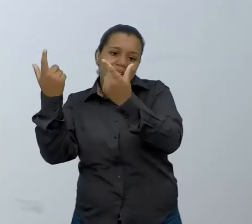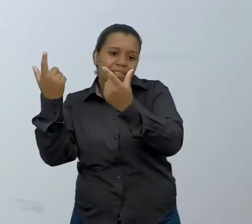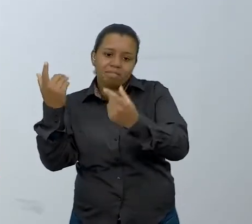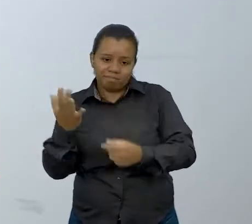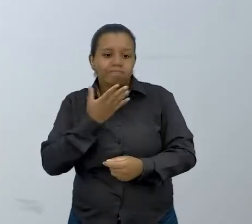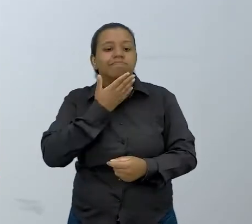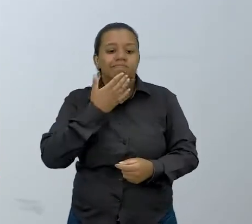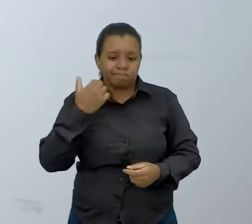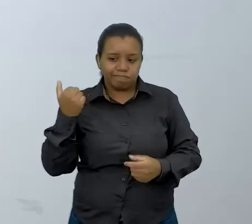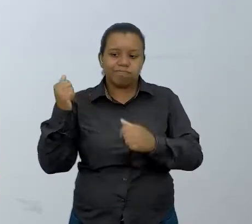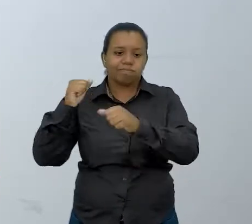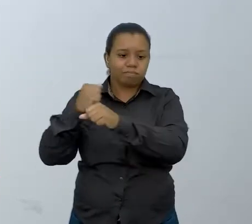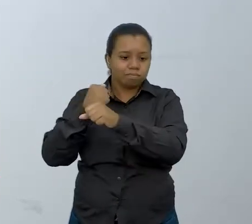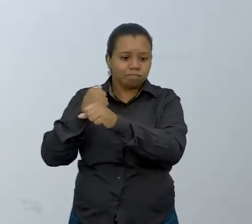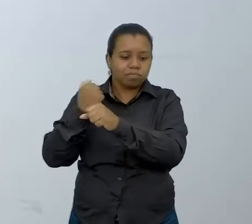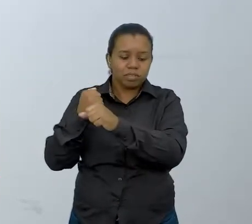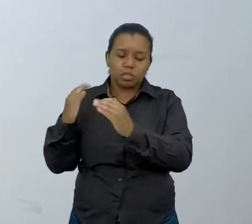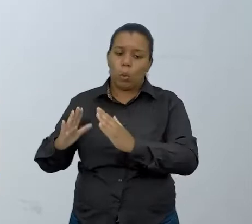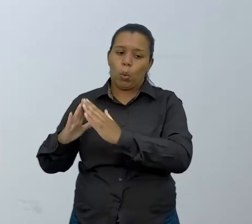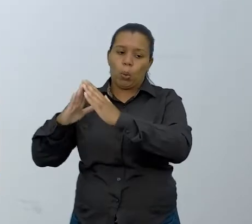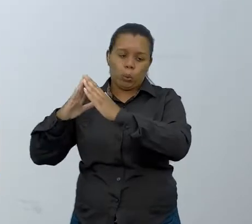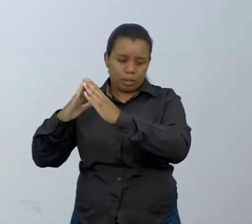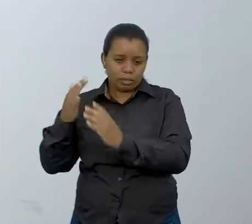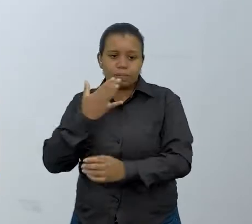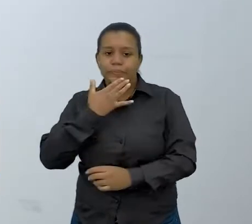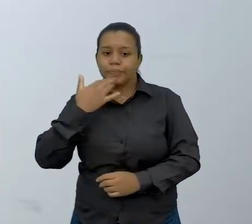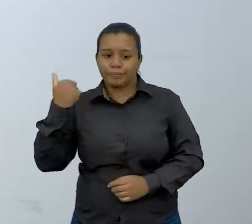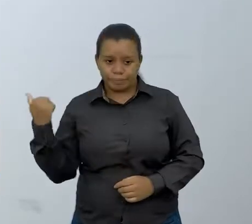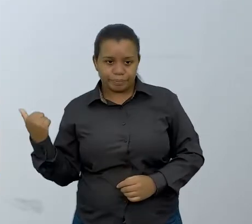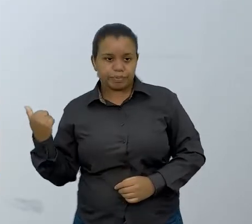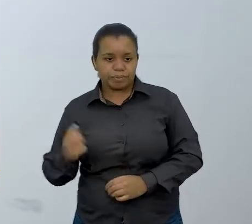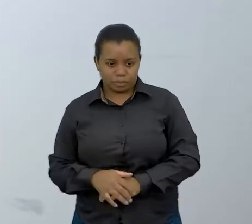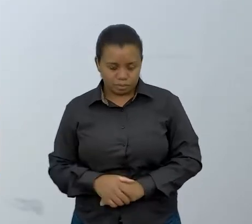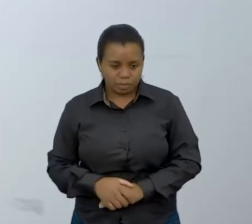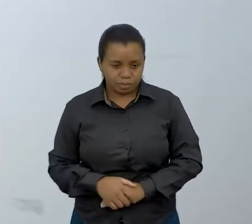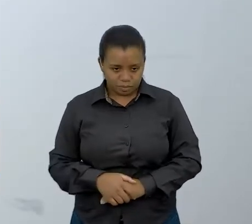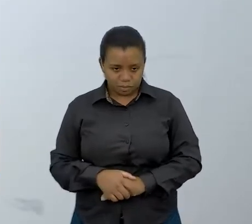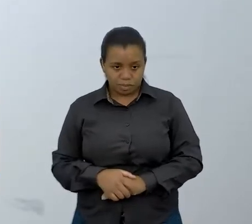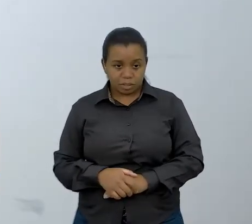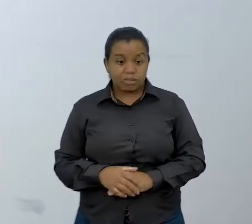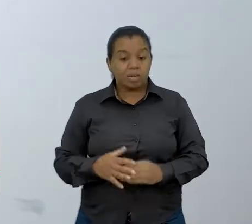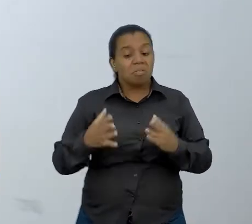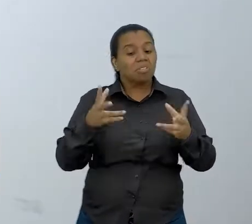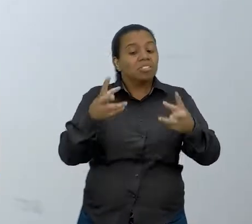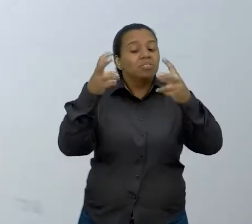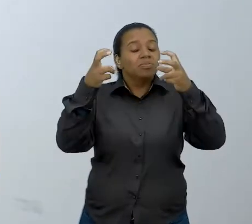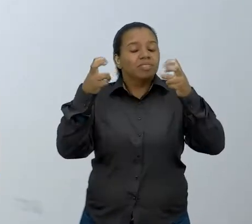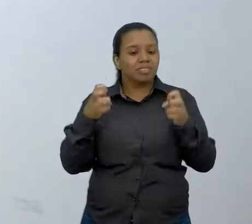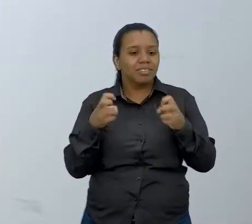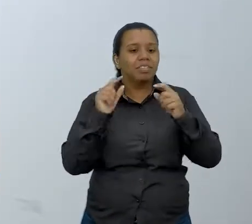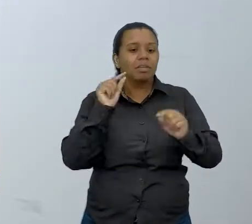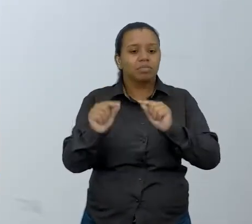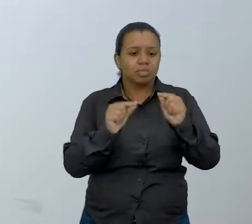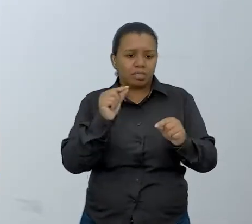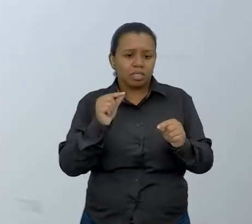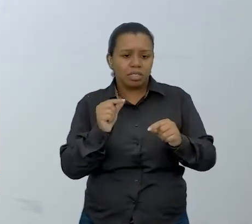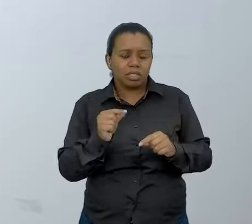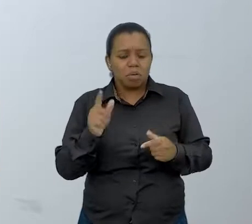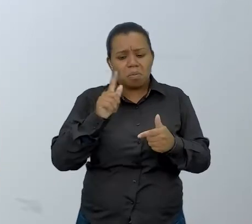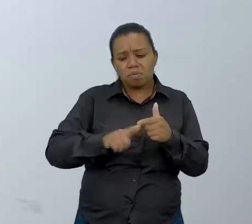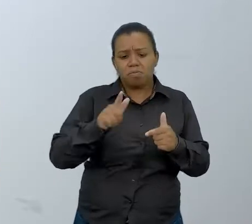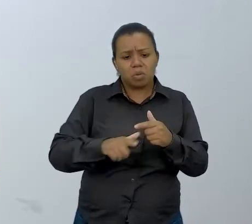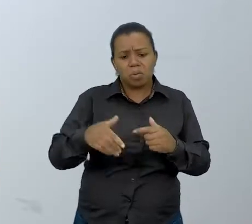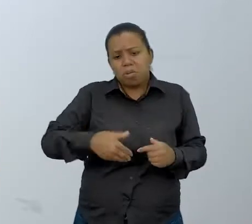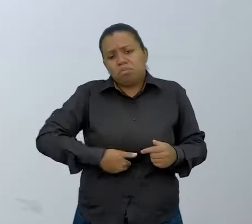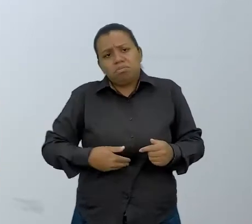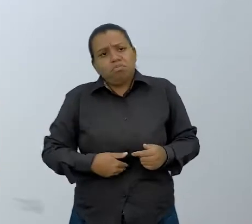que quem é mais pobre e tem menos recursos. Então a gente percebe que quando a gente fala sobre problemas alimentares, e não só de